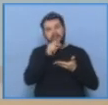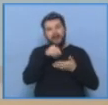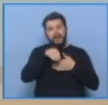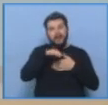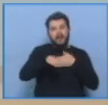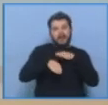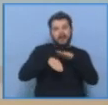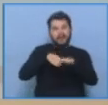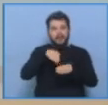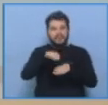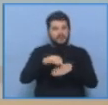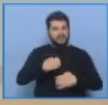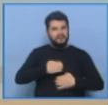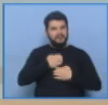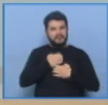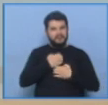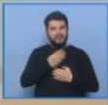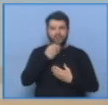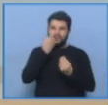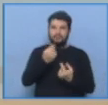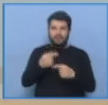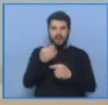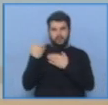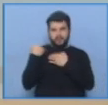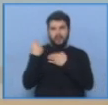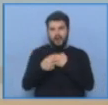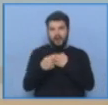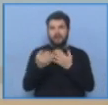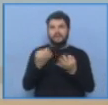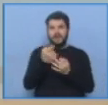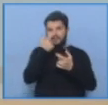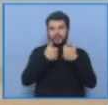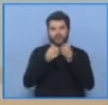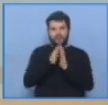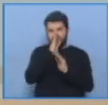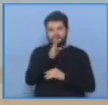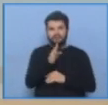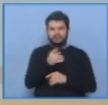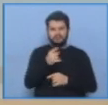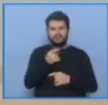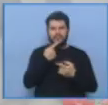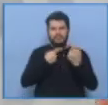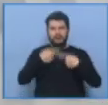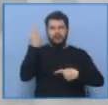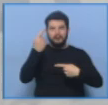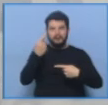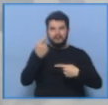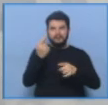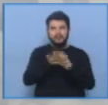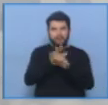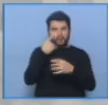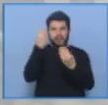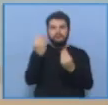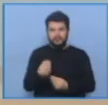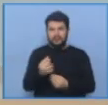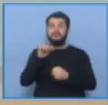num sentido de justiça, né? E acho que isso é uma responsabilidade de todos os fiéis e por isso... Denunciando casos que possam conhecer. Denunciando